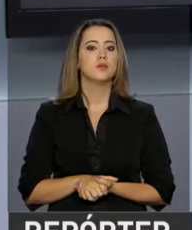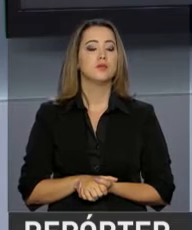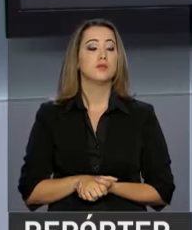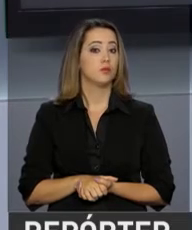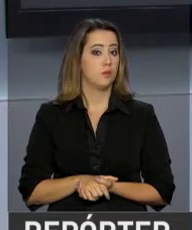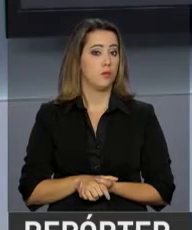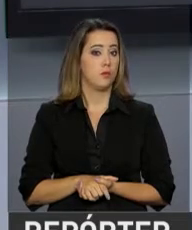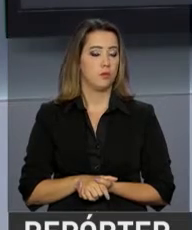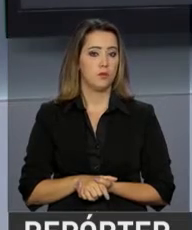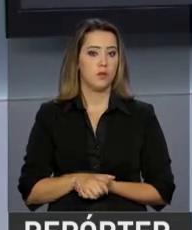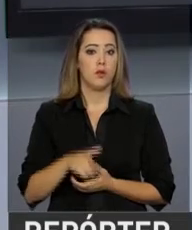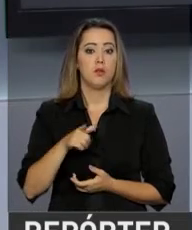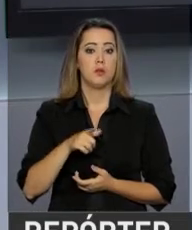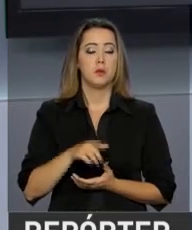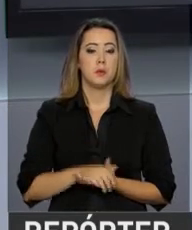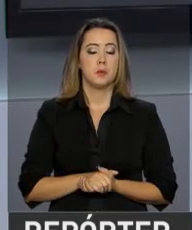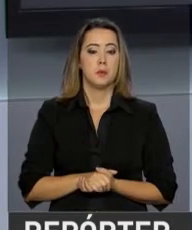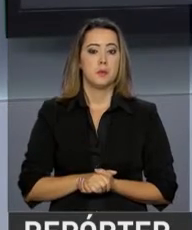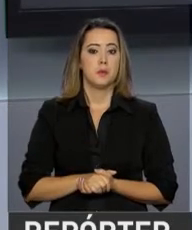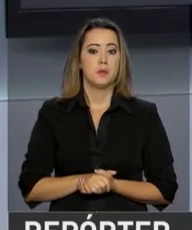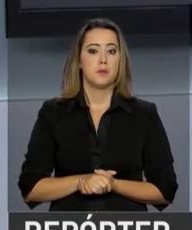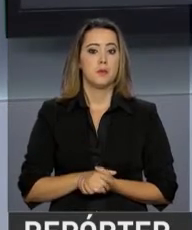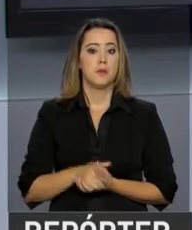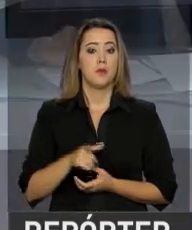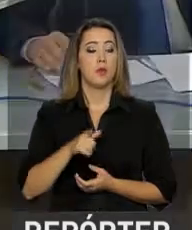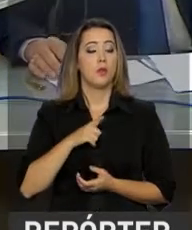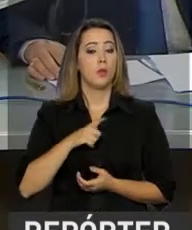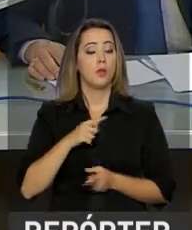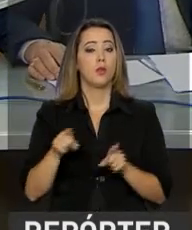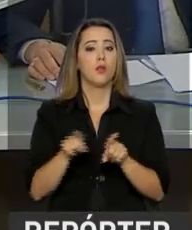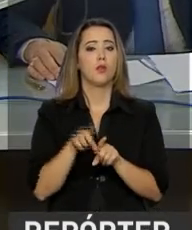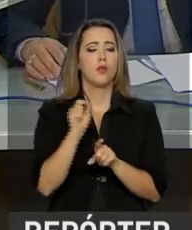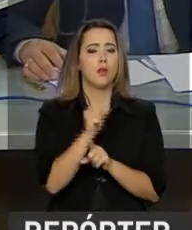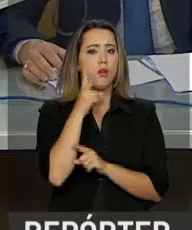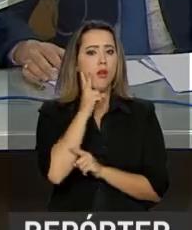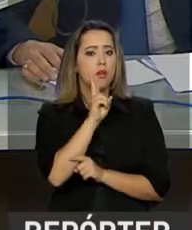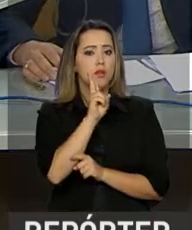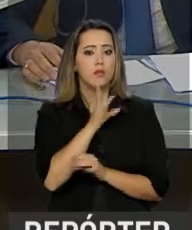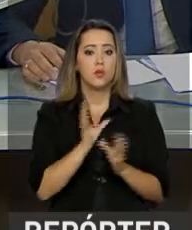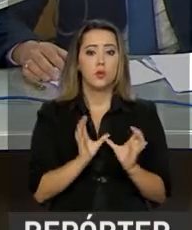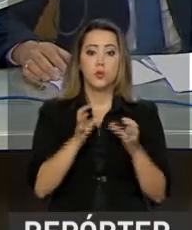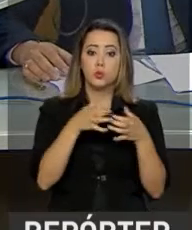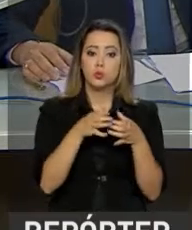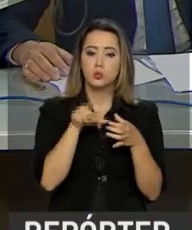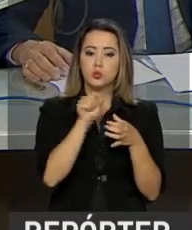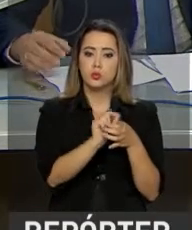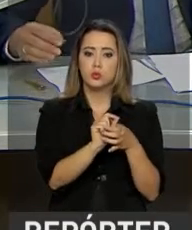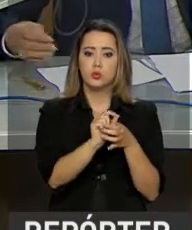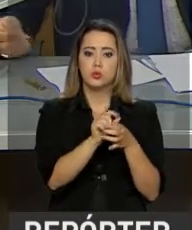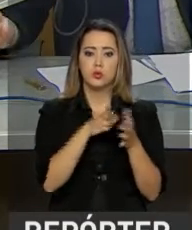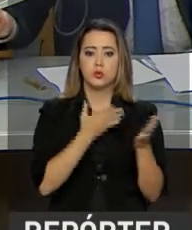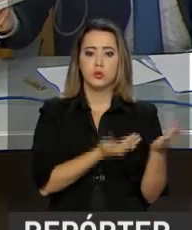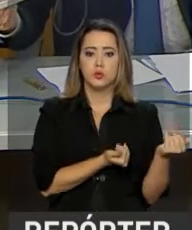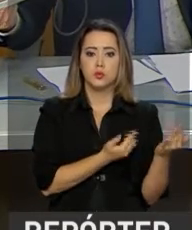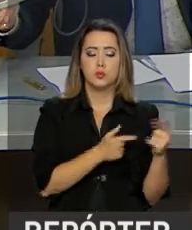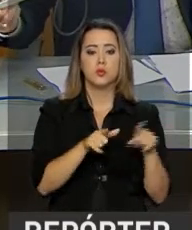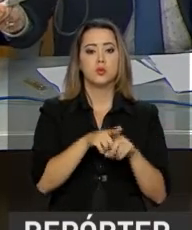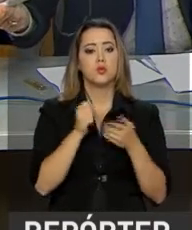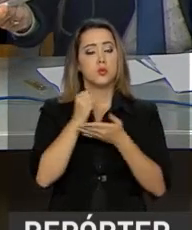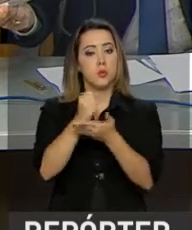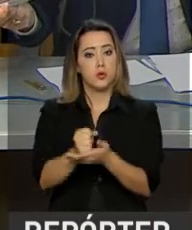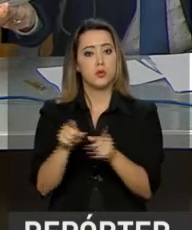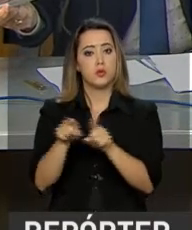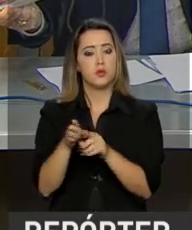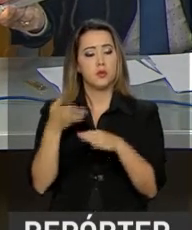com produção de eventos letícia avalia que o estação juventude pode dar as ferramentas para o jovem